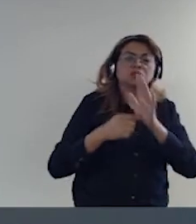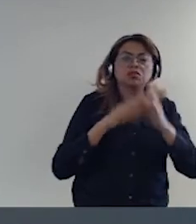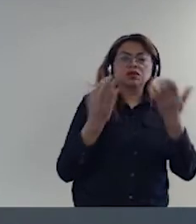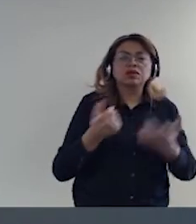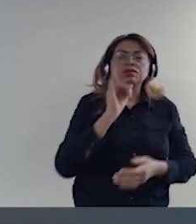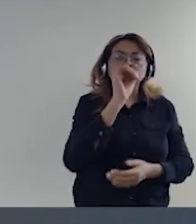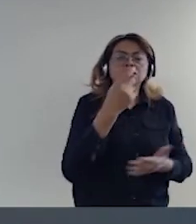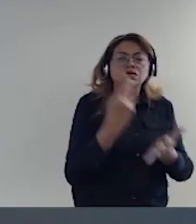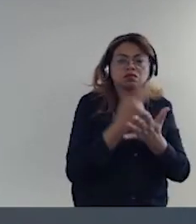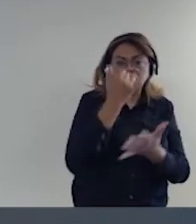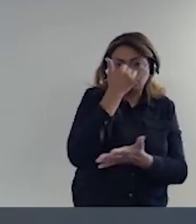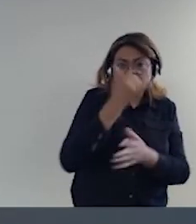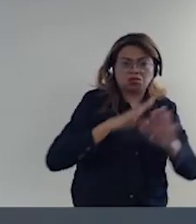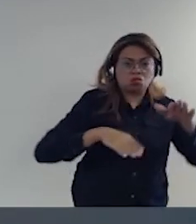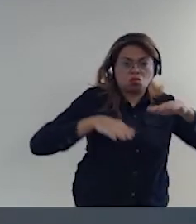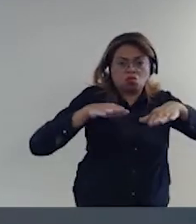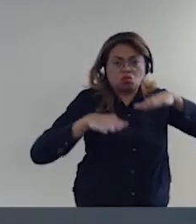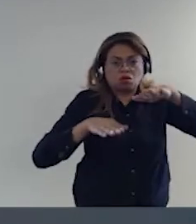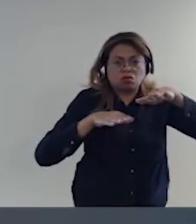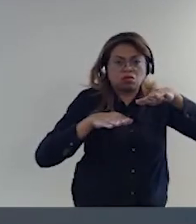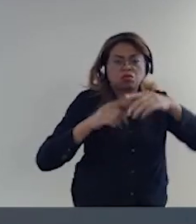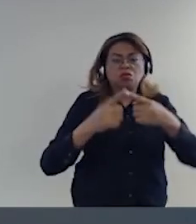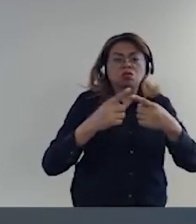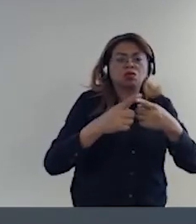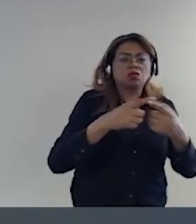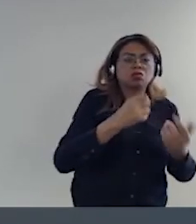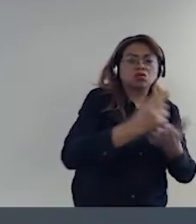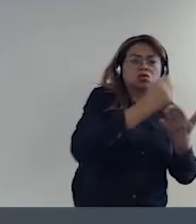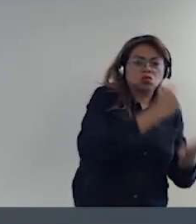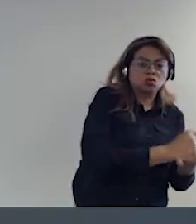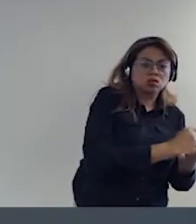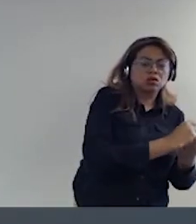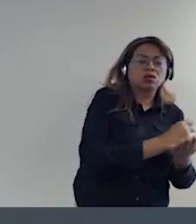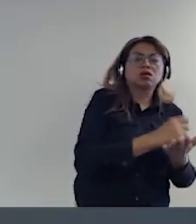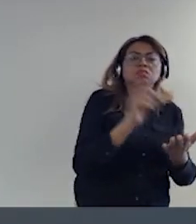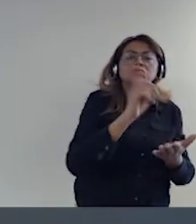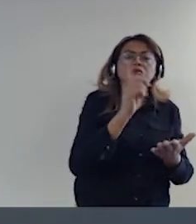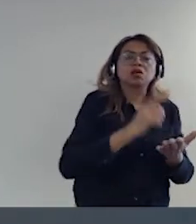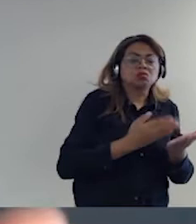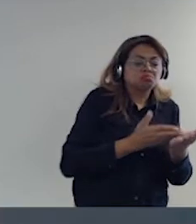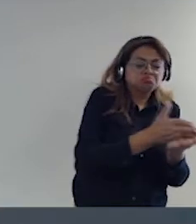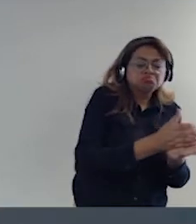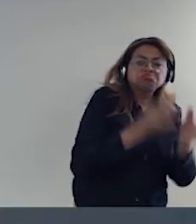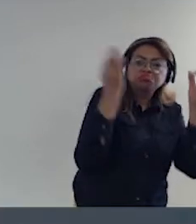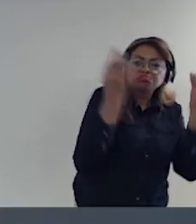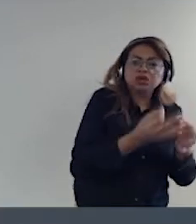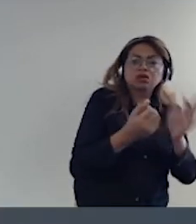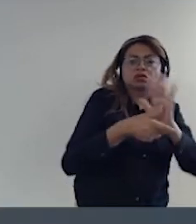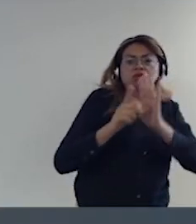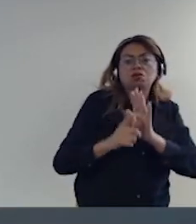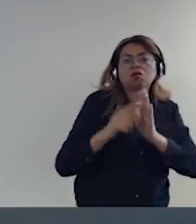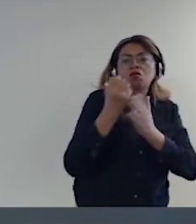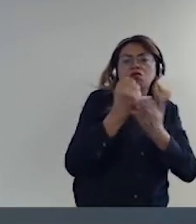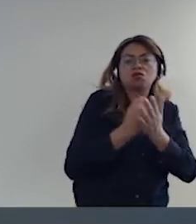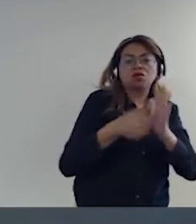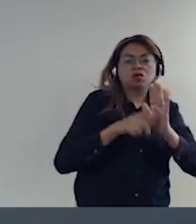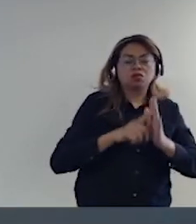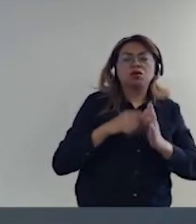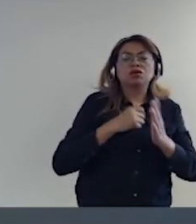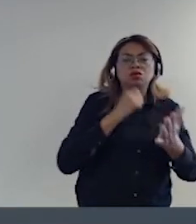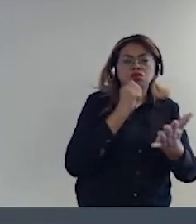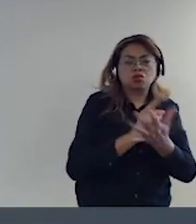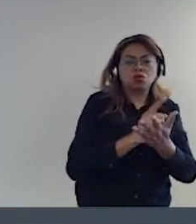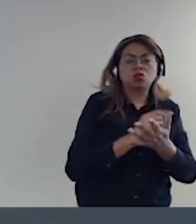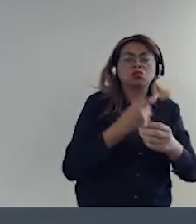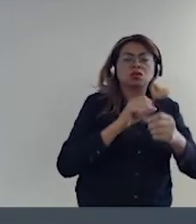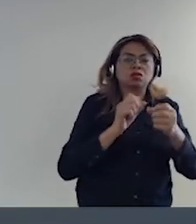Quando há um desequilíbrio originário, quando há uma desproporção manifesta entre prestação e contraprestação, desde que, obviamente,